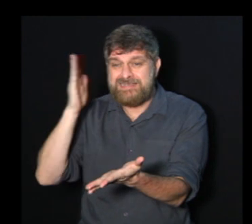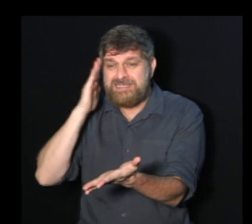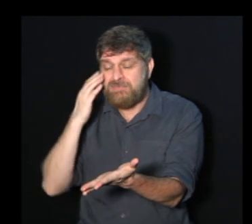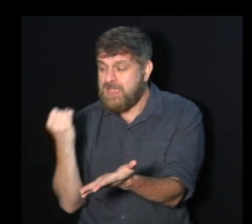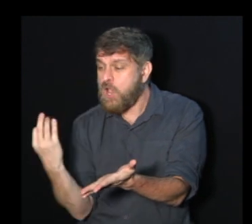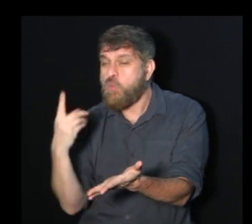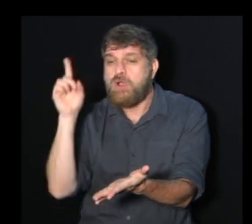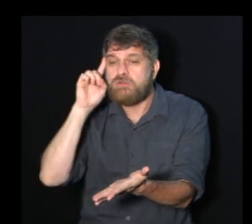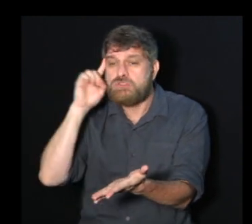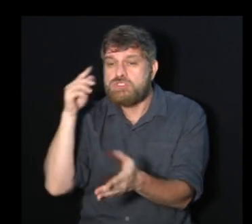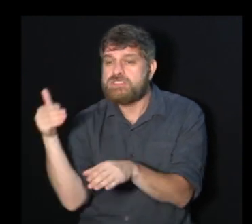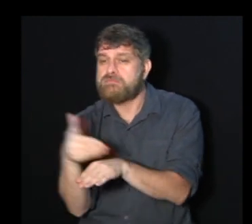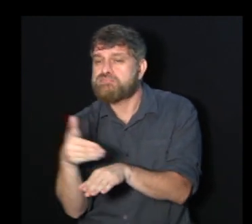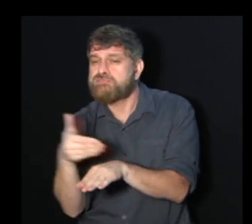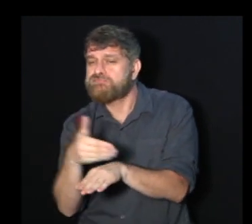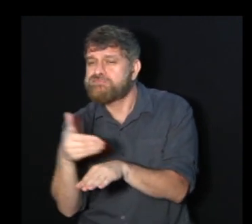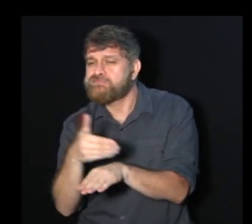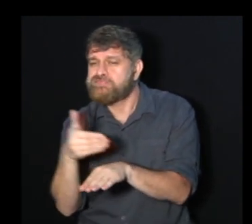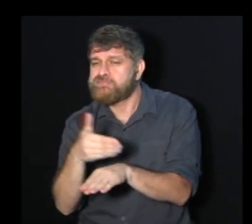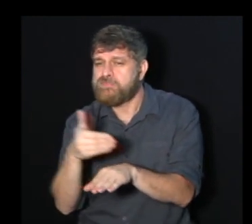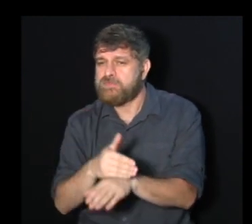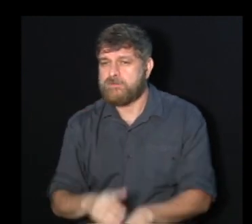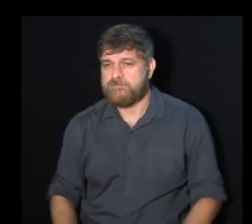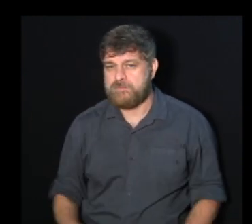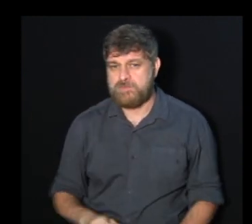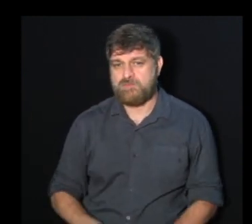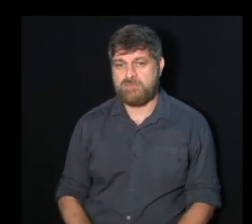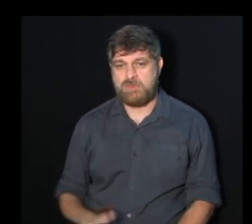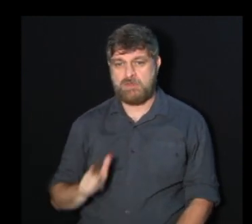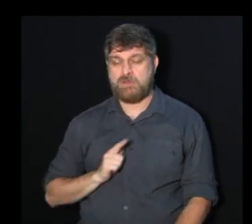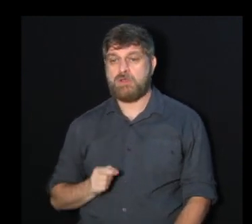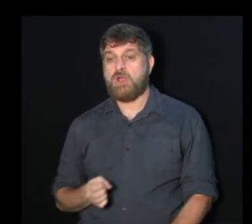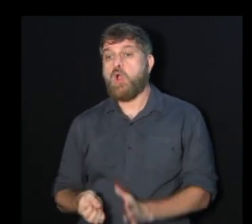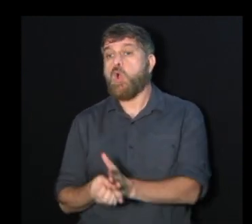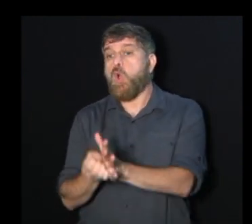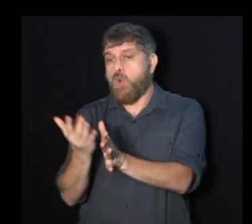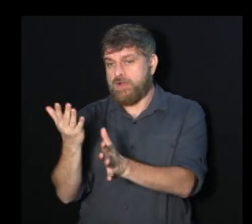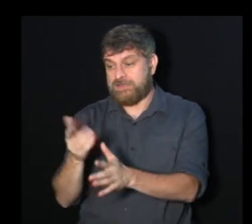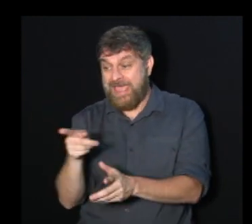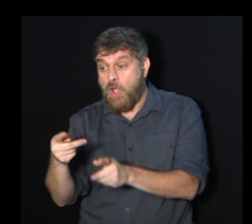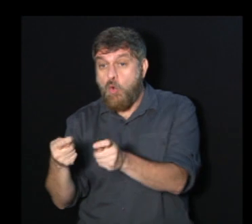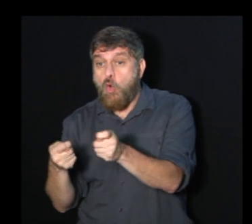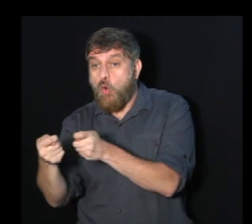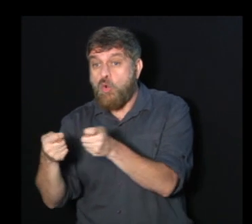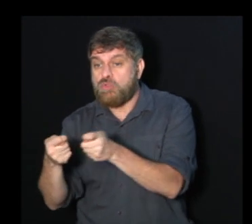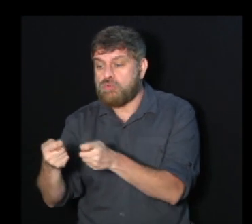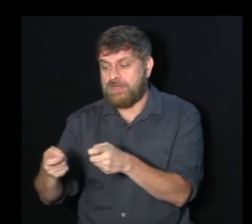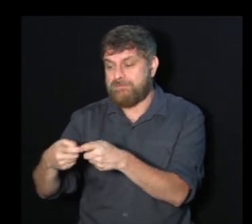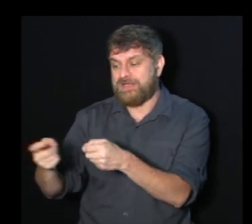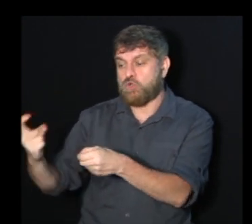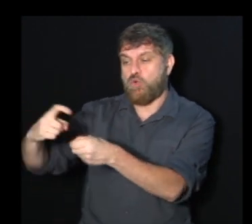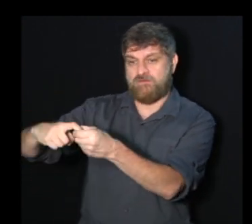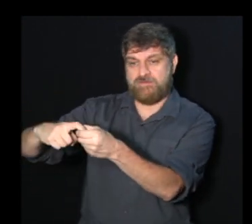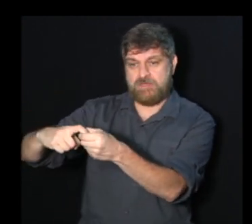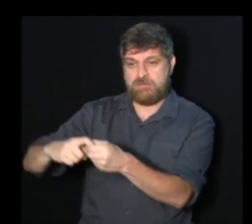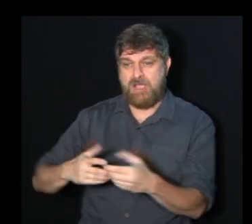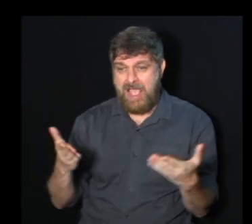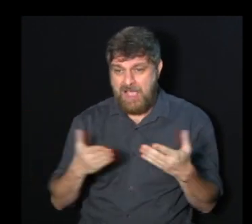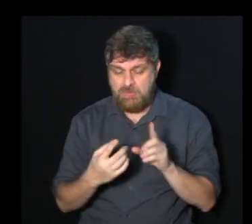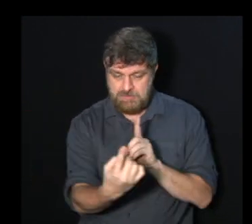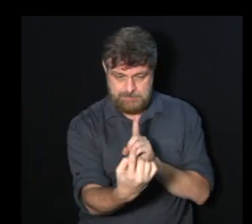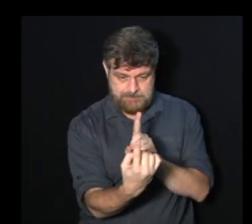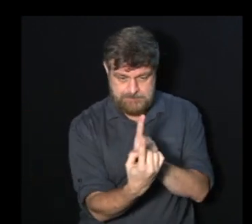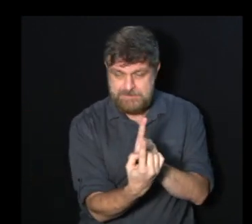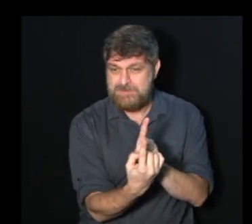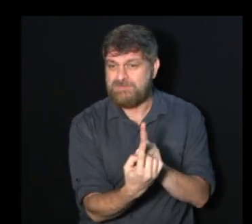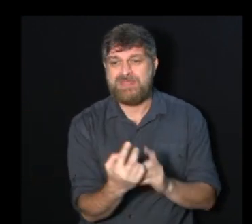de quantas sessões esse paciente já fez, um controle, né? E agora, com o paciente, a gente